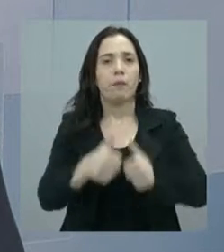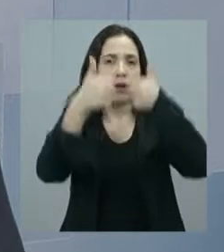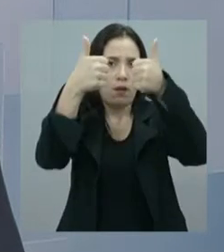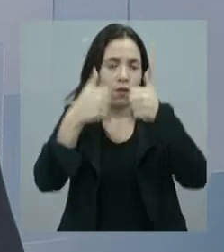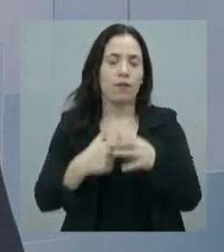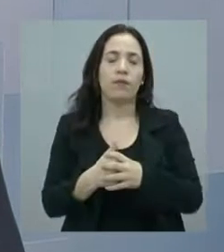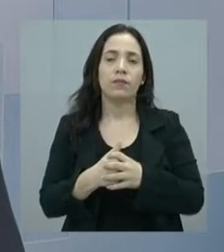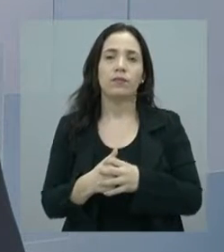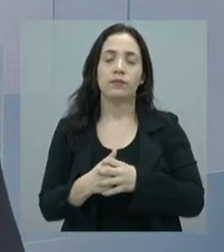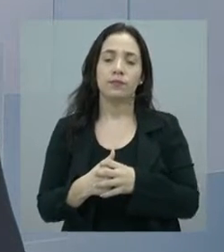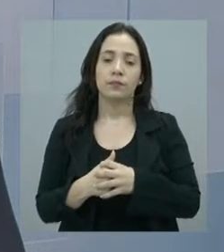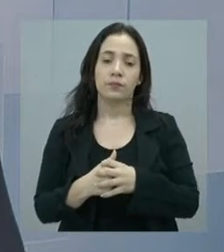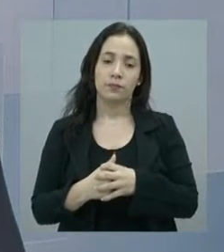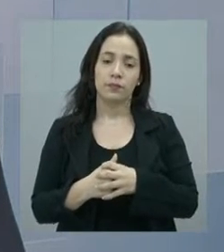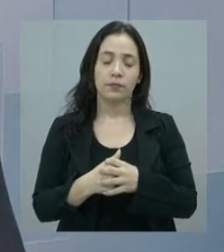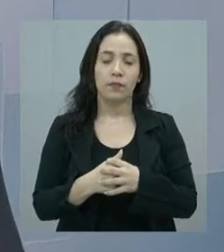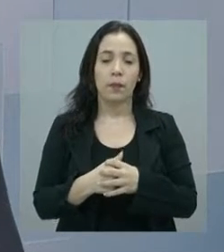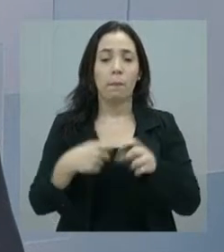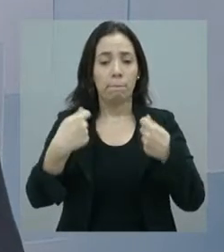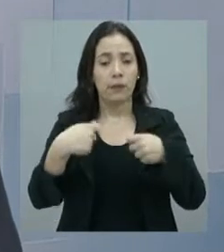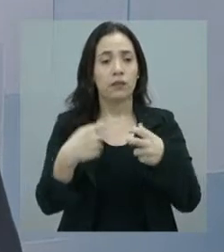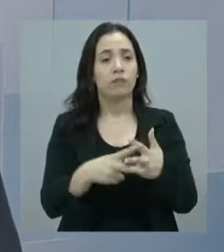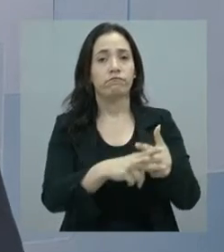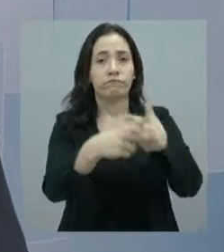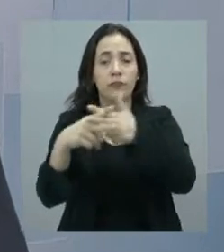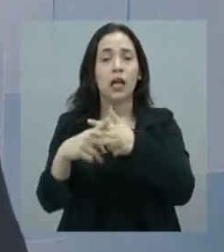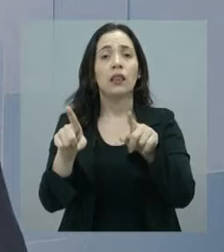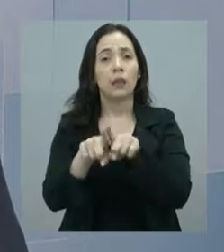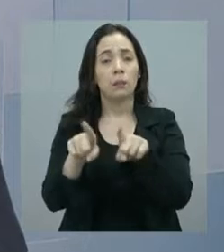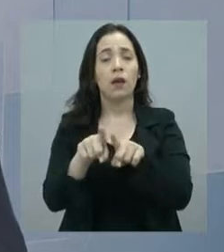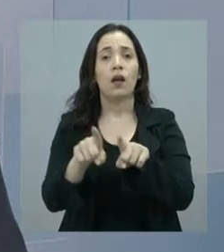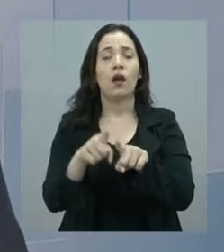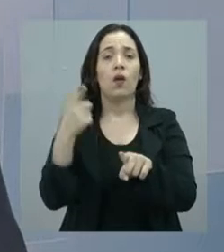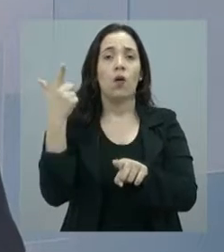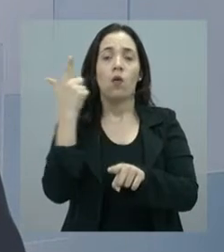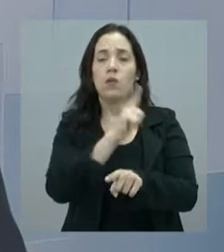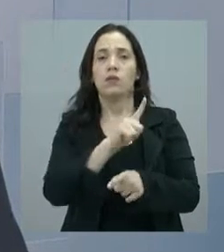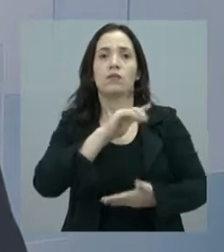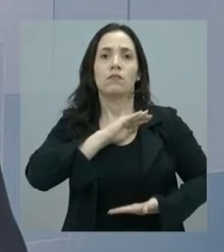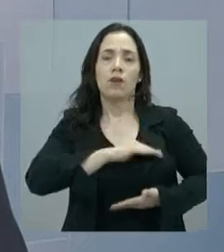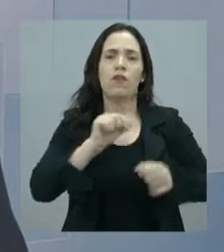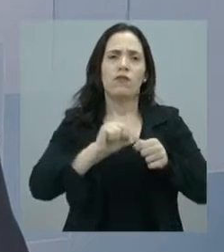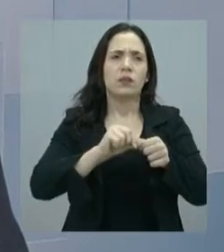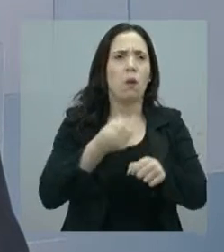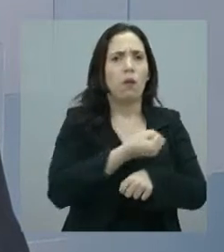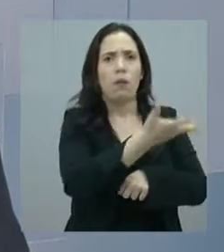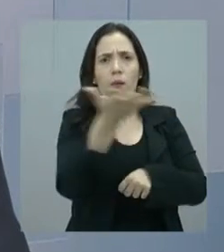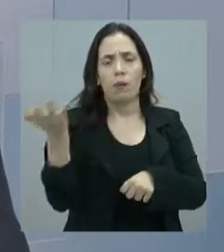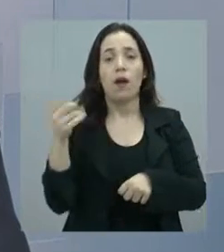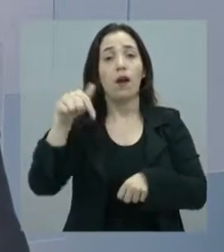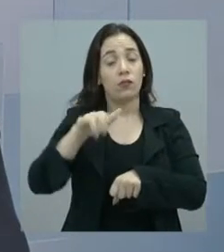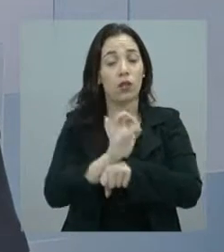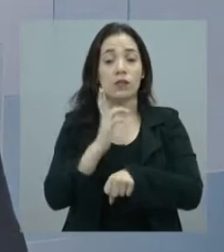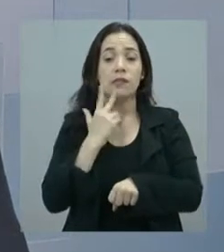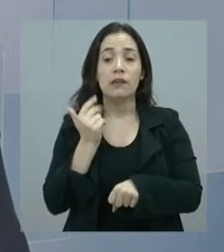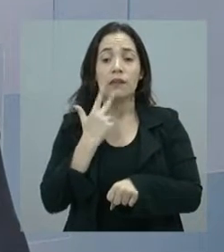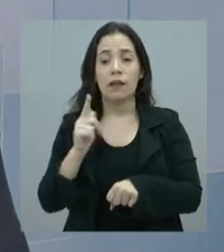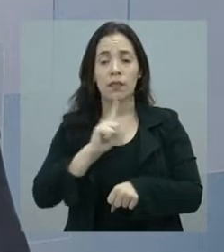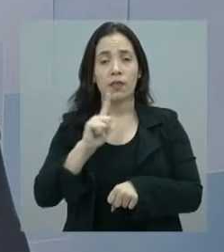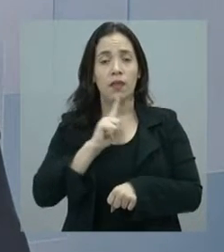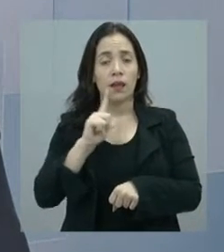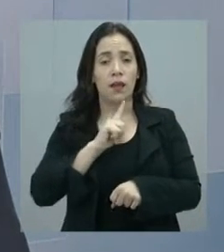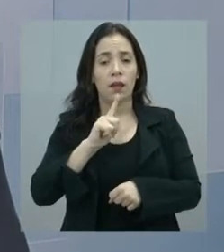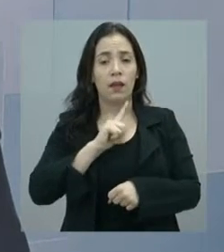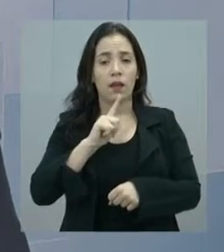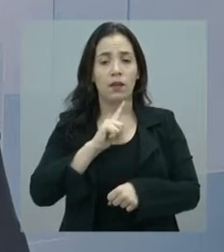que tem funcionar no seu máximo. Por exemplo, nós temos hoje uma rede instalada de policlínicas no estado do Ceará, com mamógrafos,